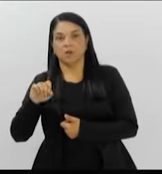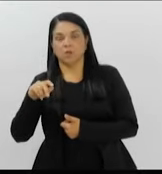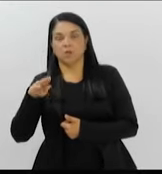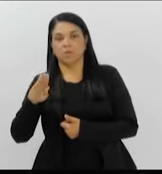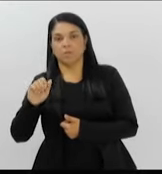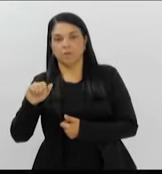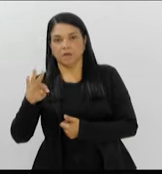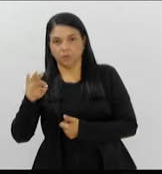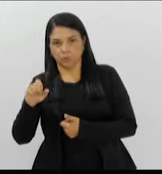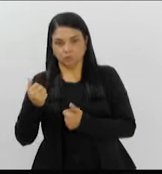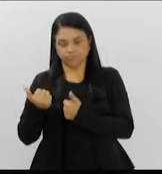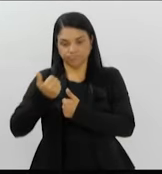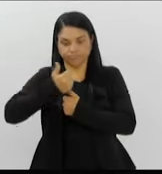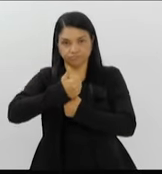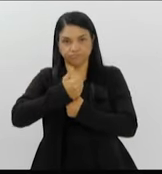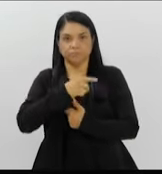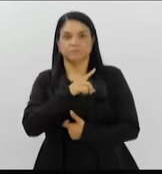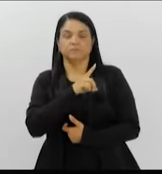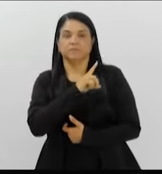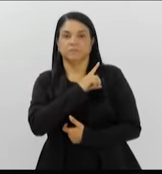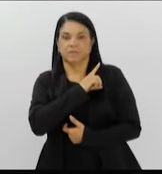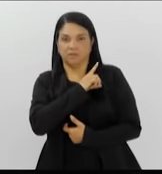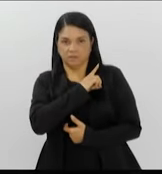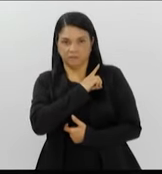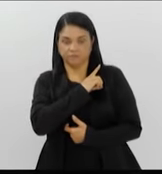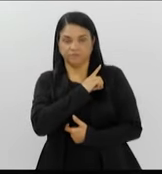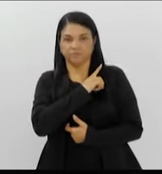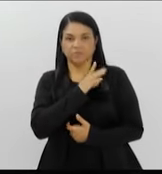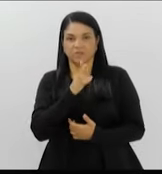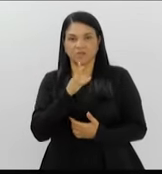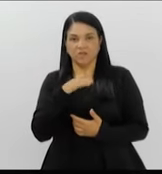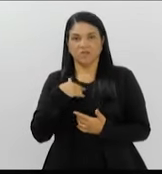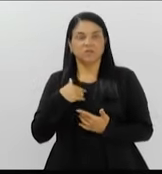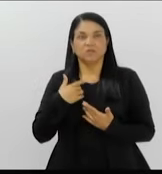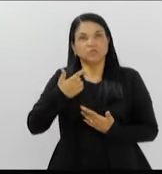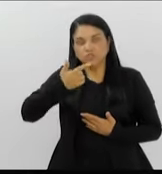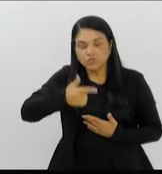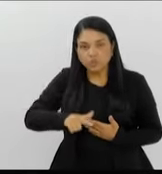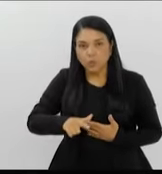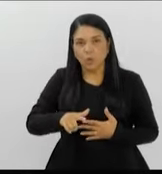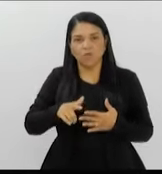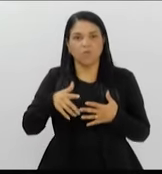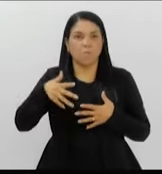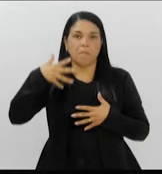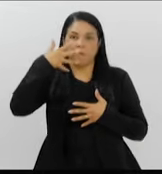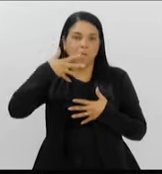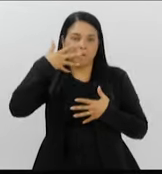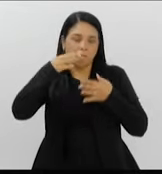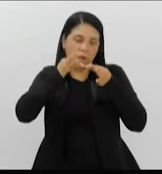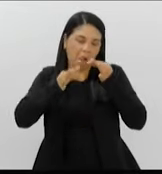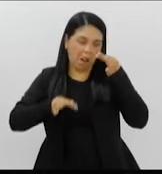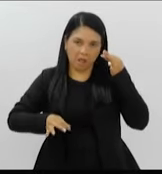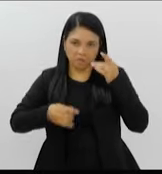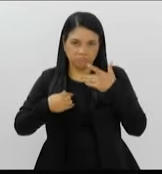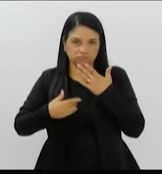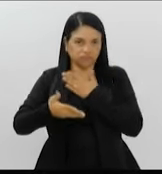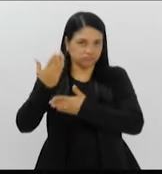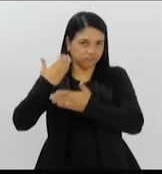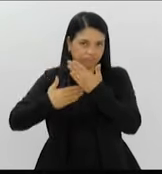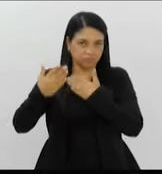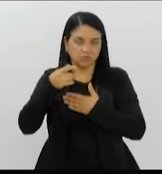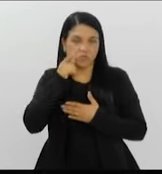ambos delegados de polícia. Não vou reviver tudo que foi dito aqui, tanto